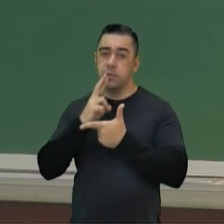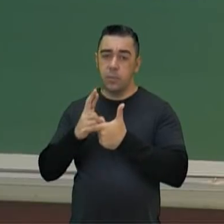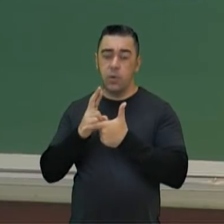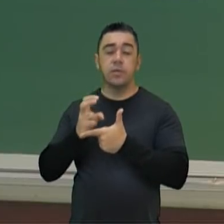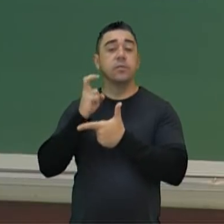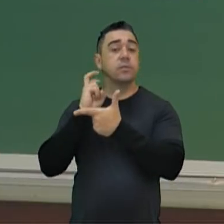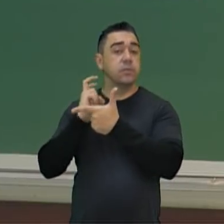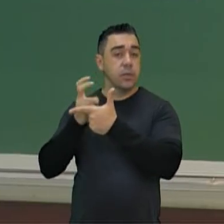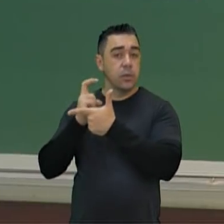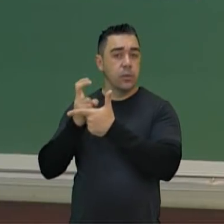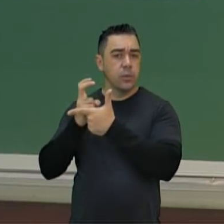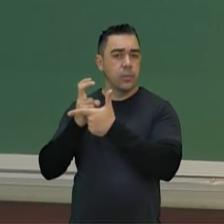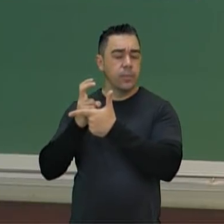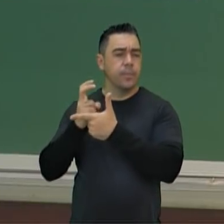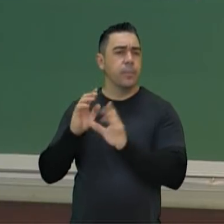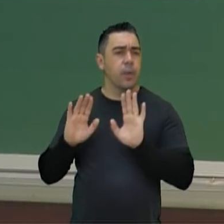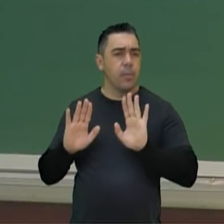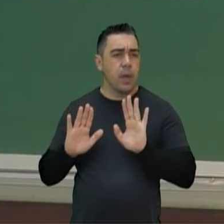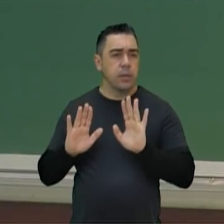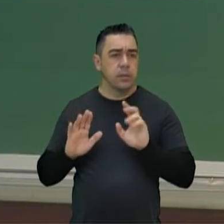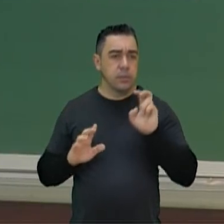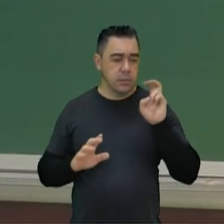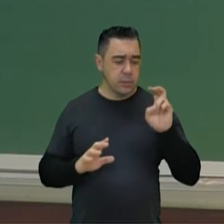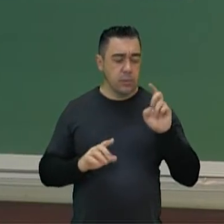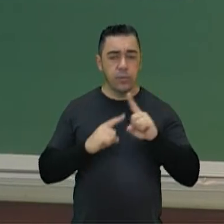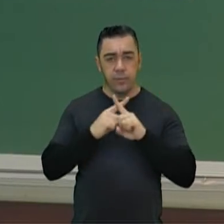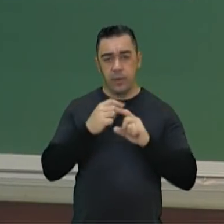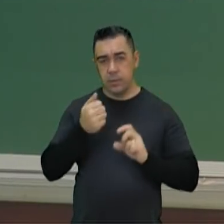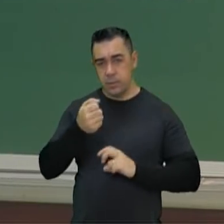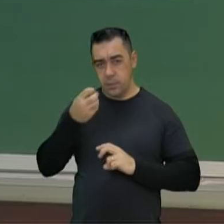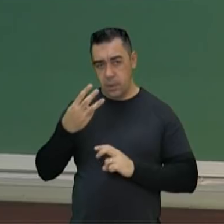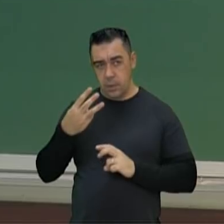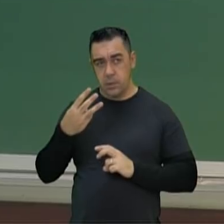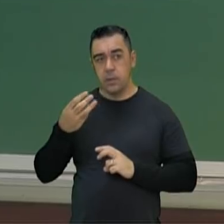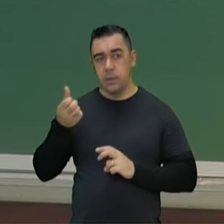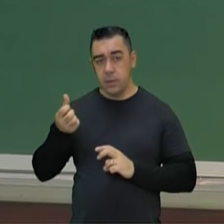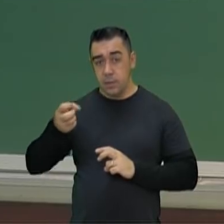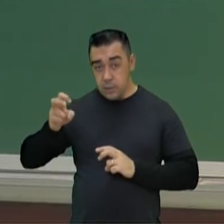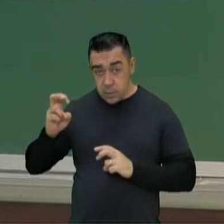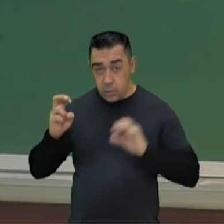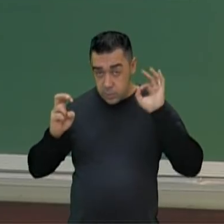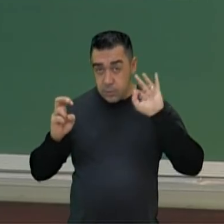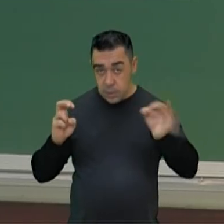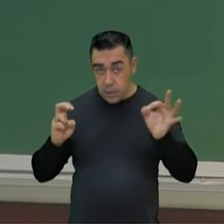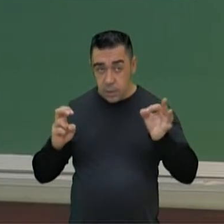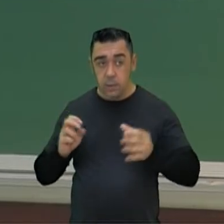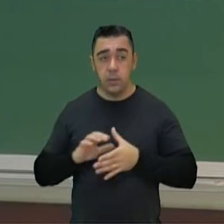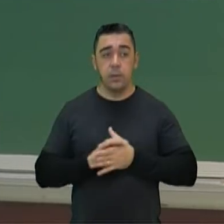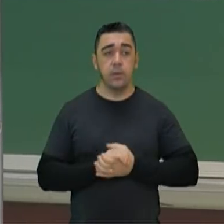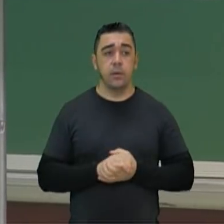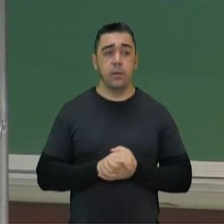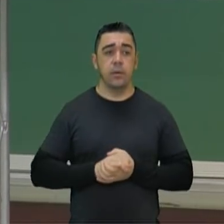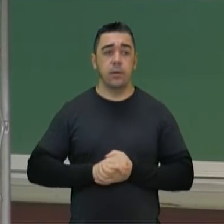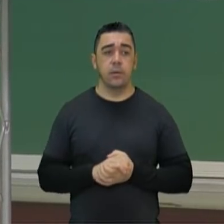5. 5 multiplicado por 13 dá 65.